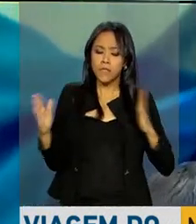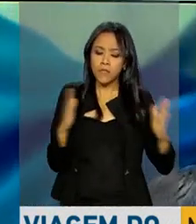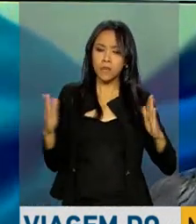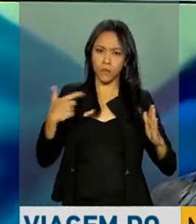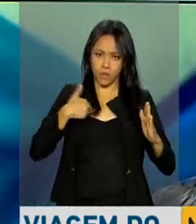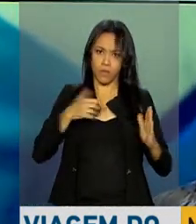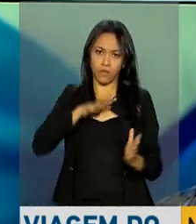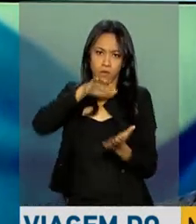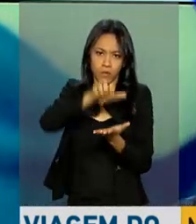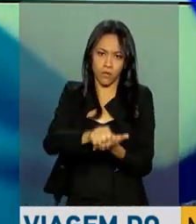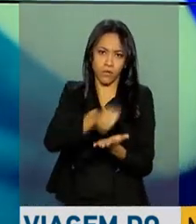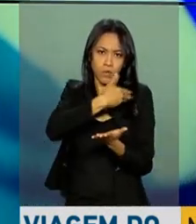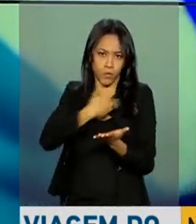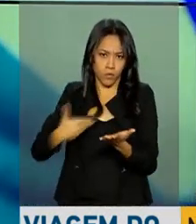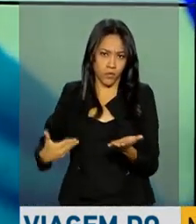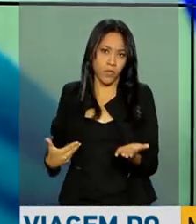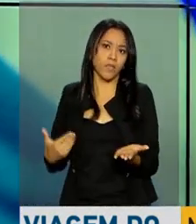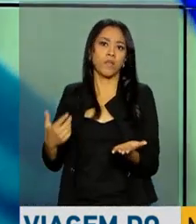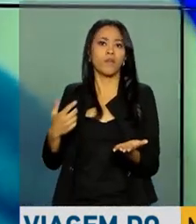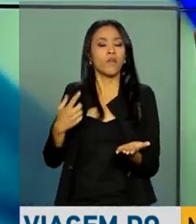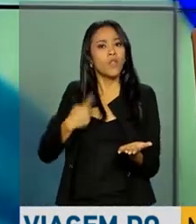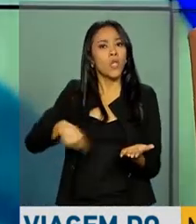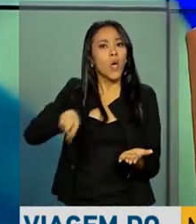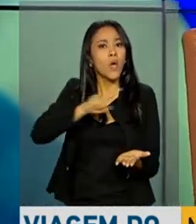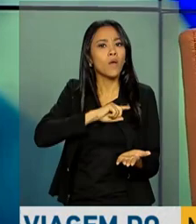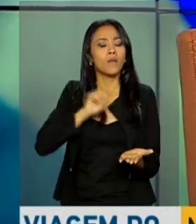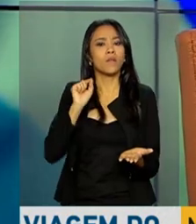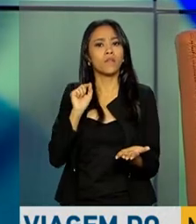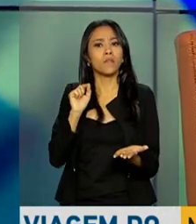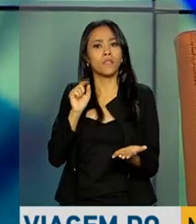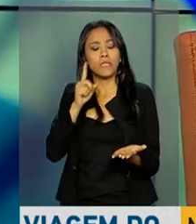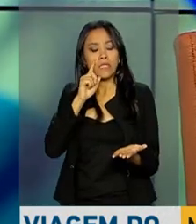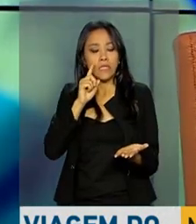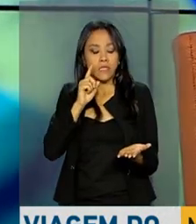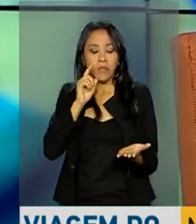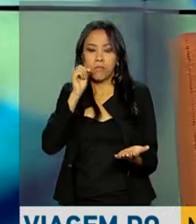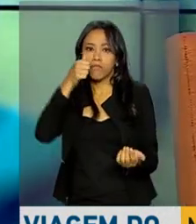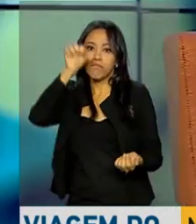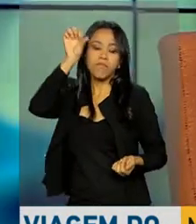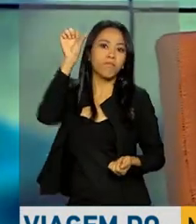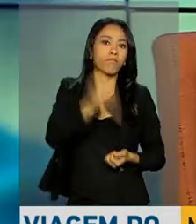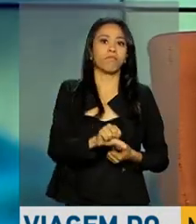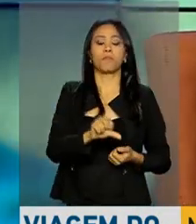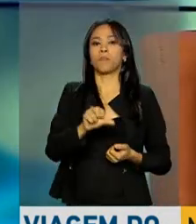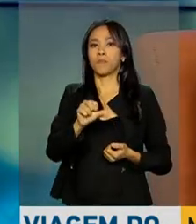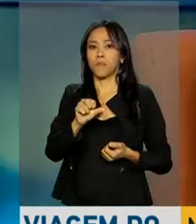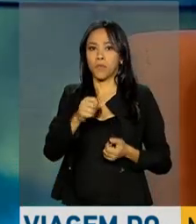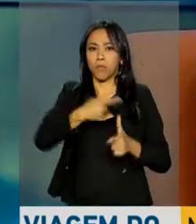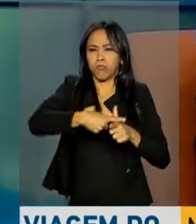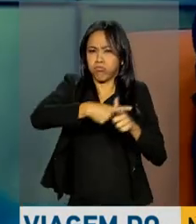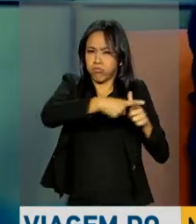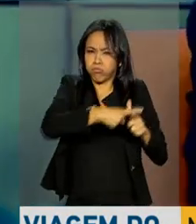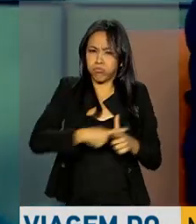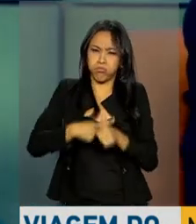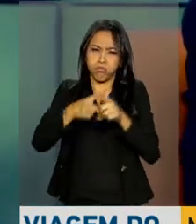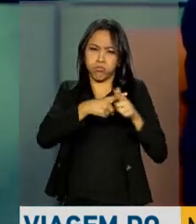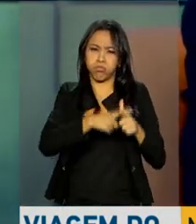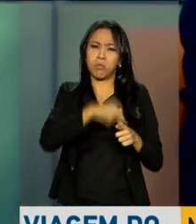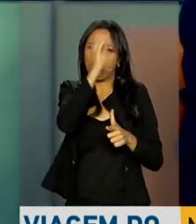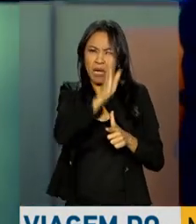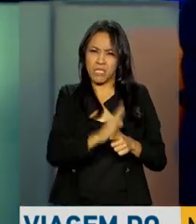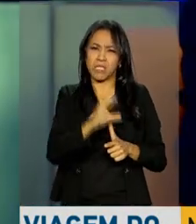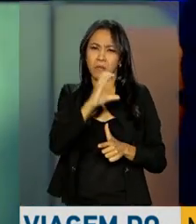assumi, eu acho que eu apanhei, nós apanhamos, uma das maiores recessões da história brasileira. Basta registrar